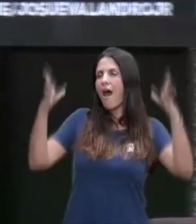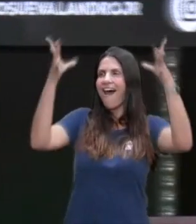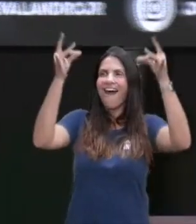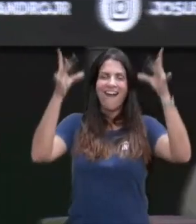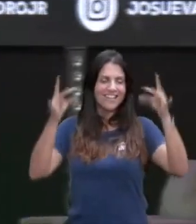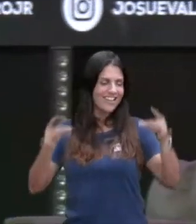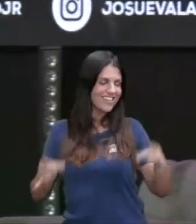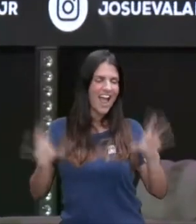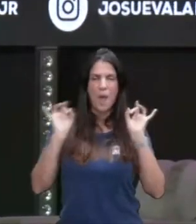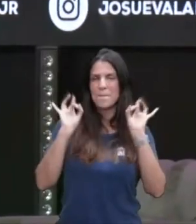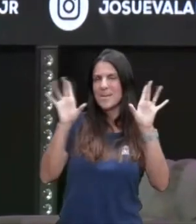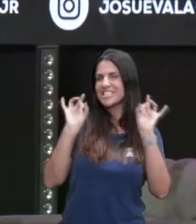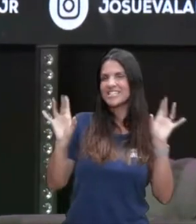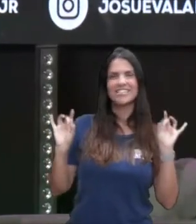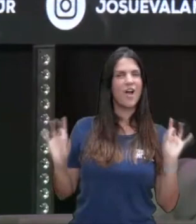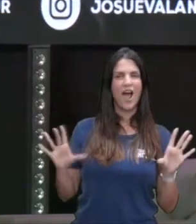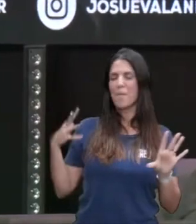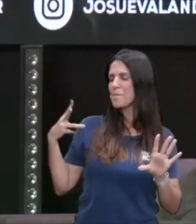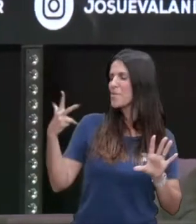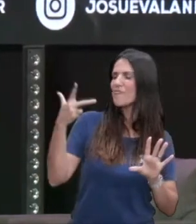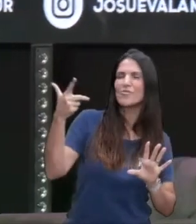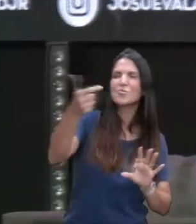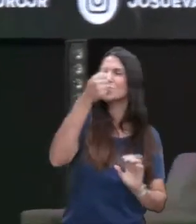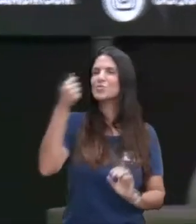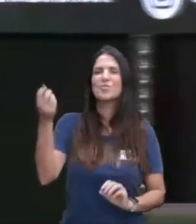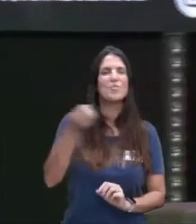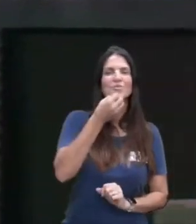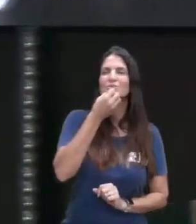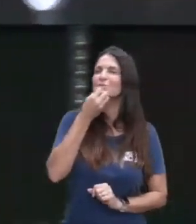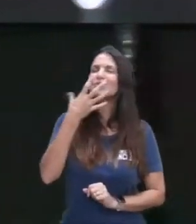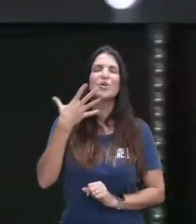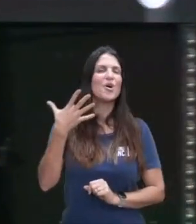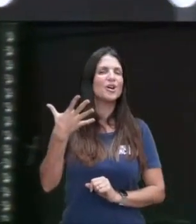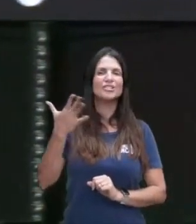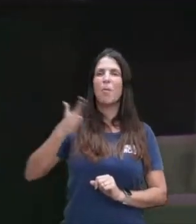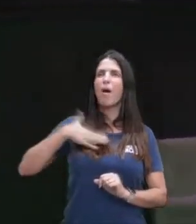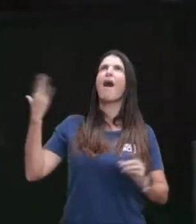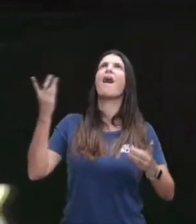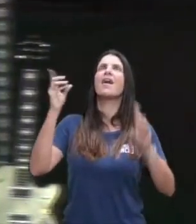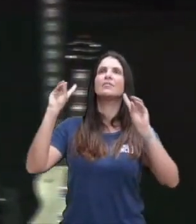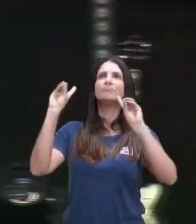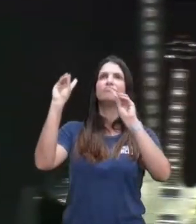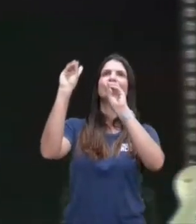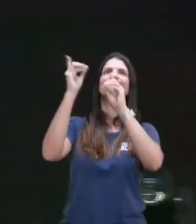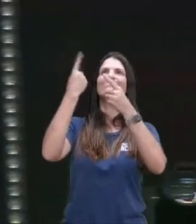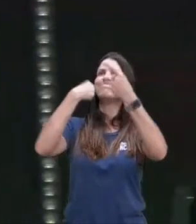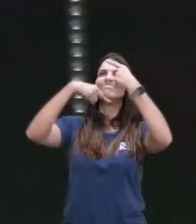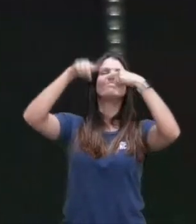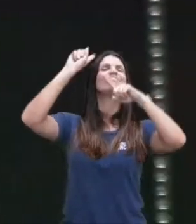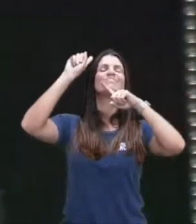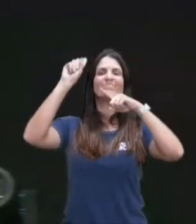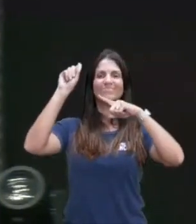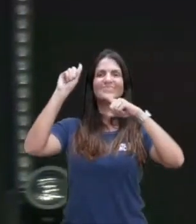de maravilhoso de bondoso disponen se ao profecia o mundo